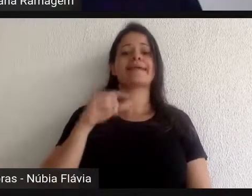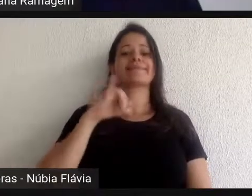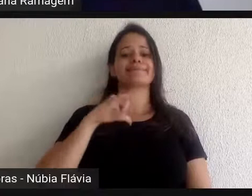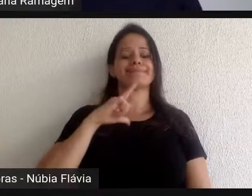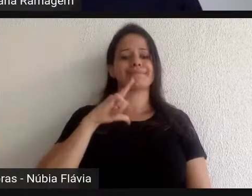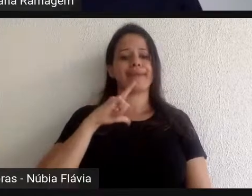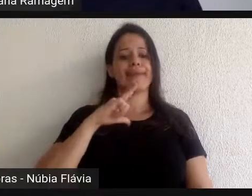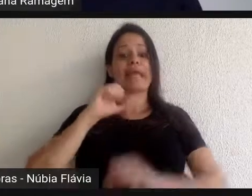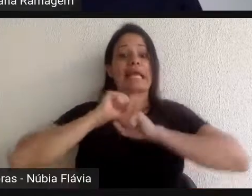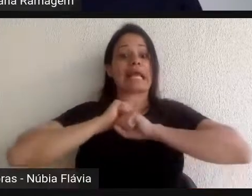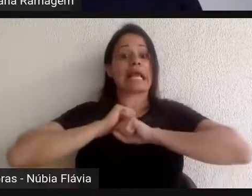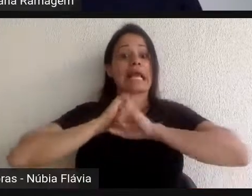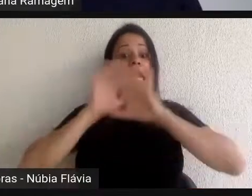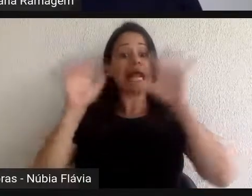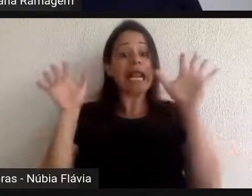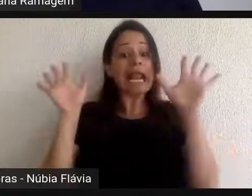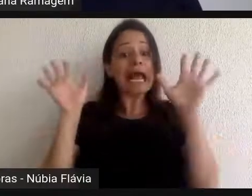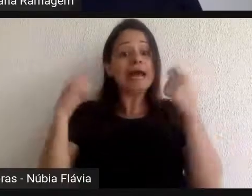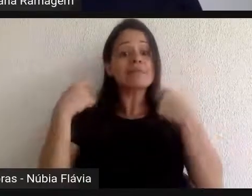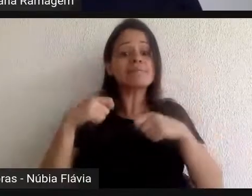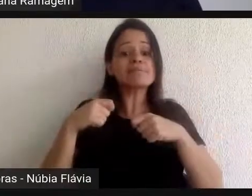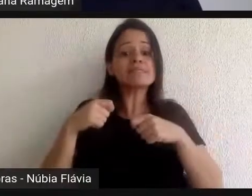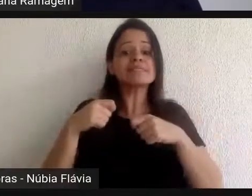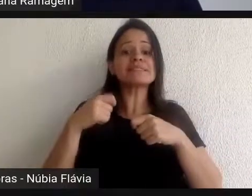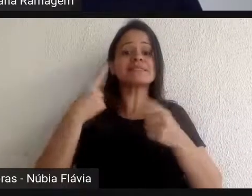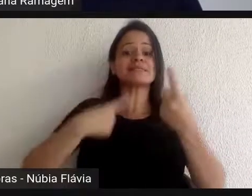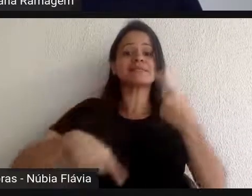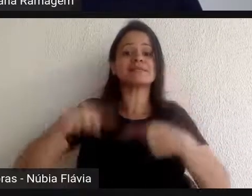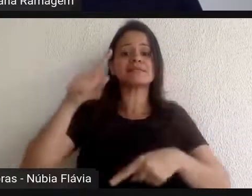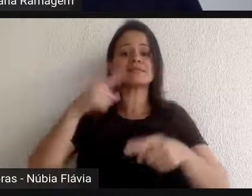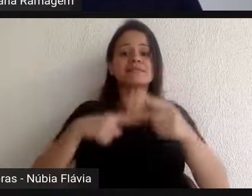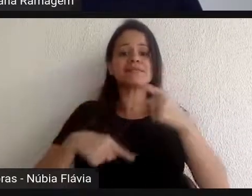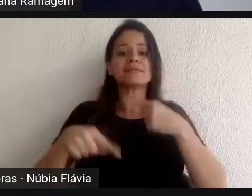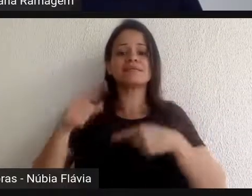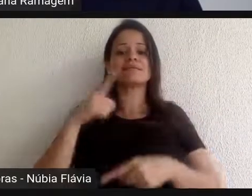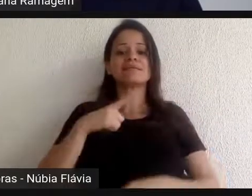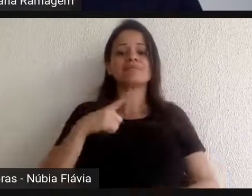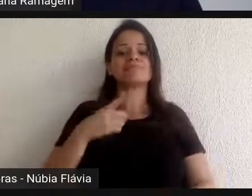ela não só é clara, como